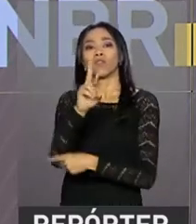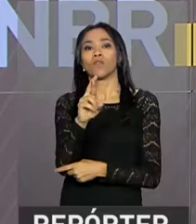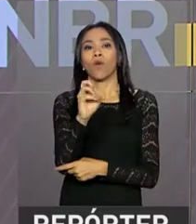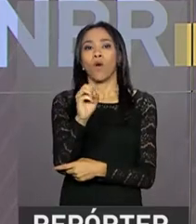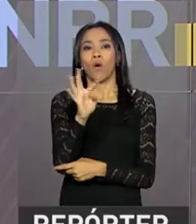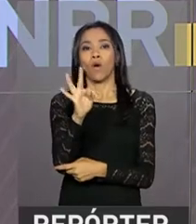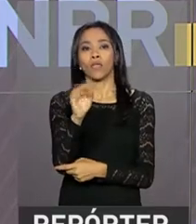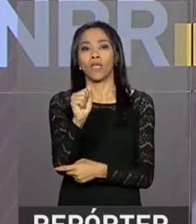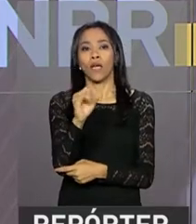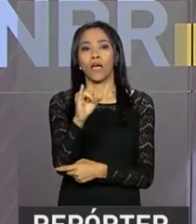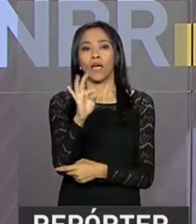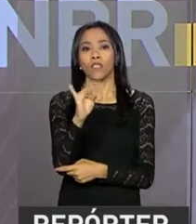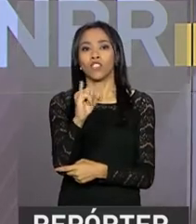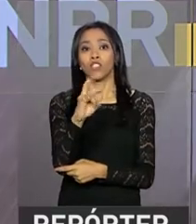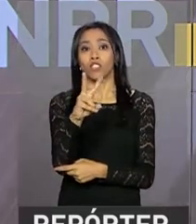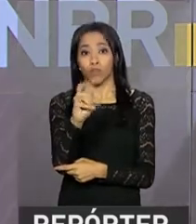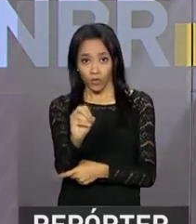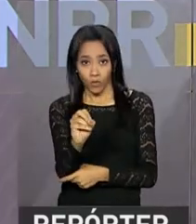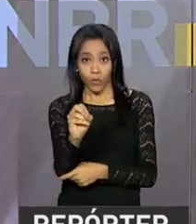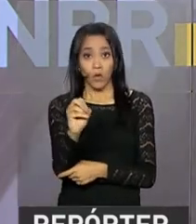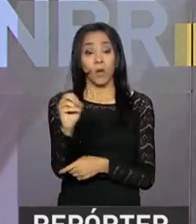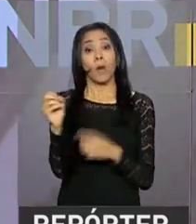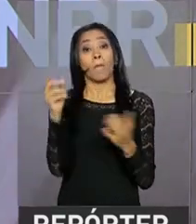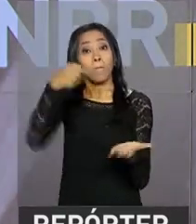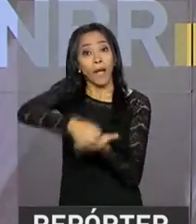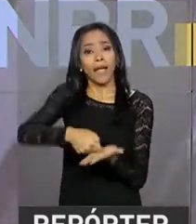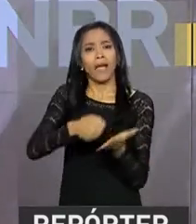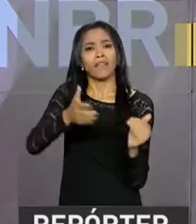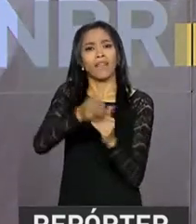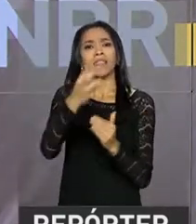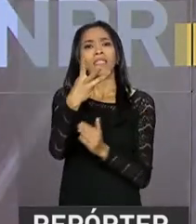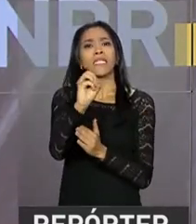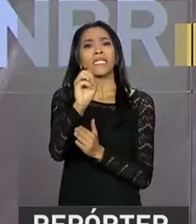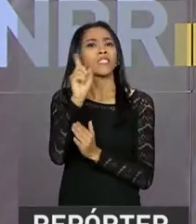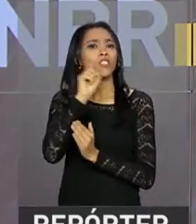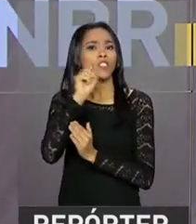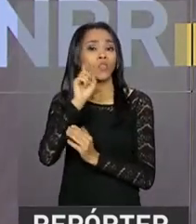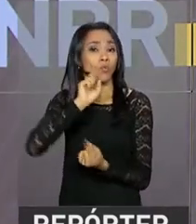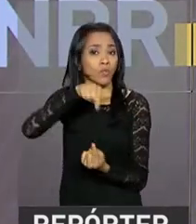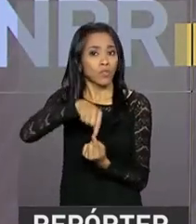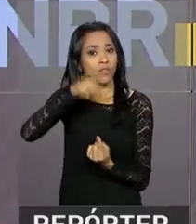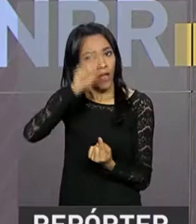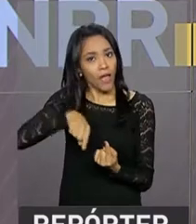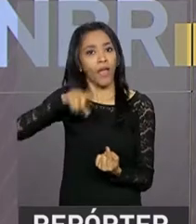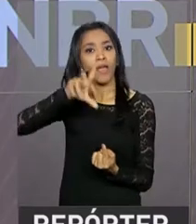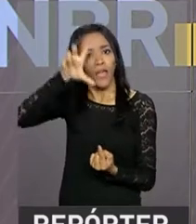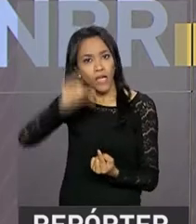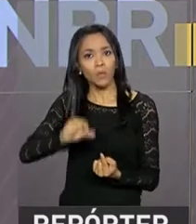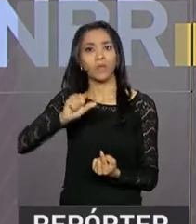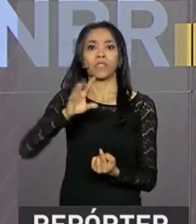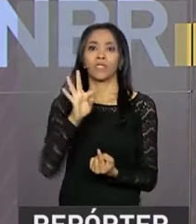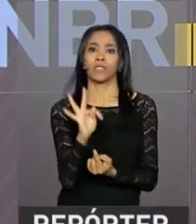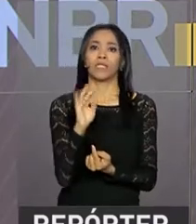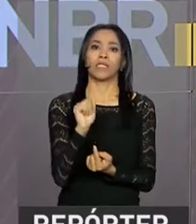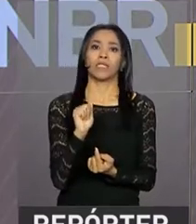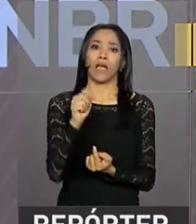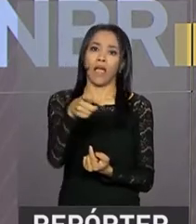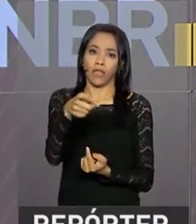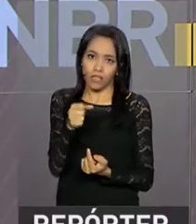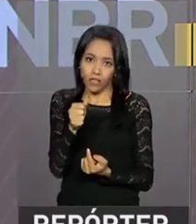por mais de 30 dias a idéia é diminuir as taxas e os custos desse meio de pagamento